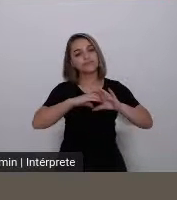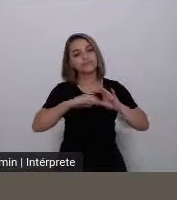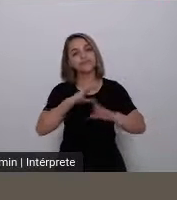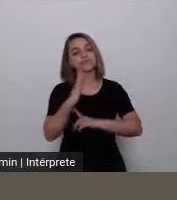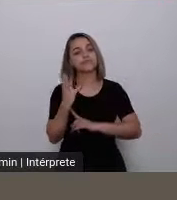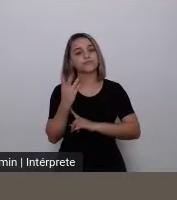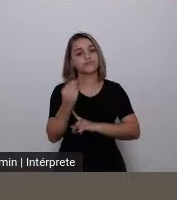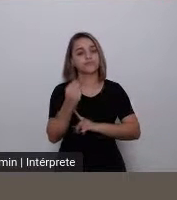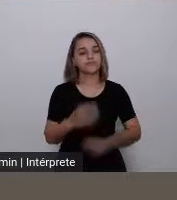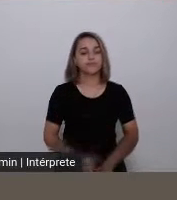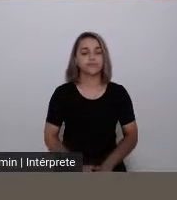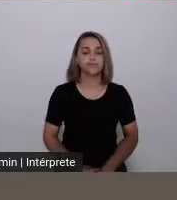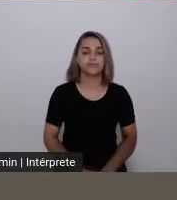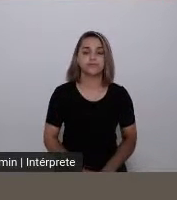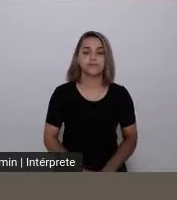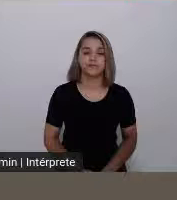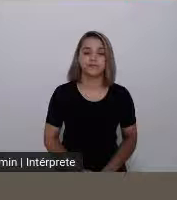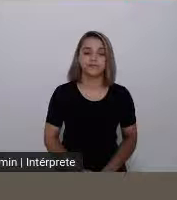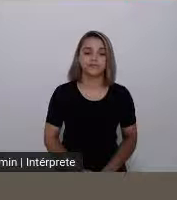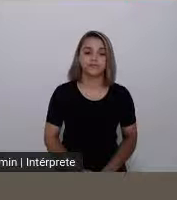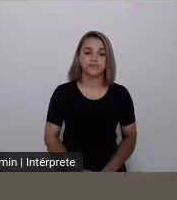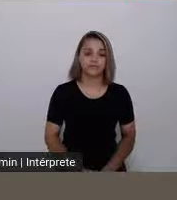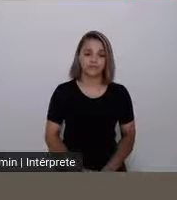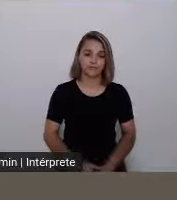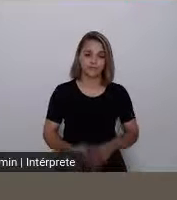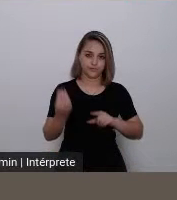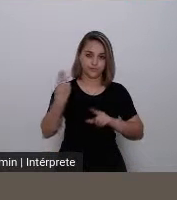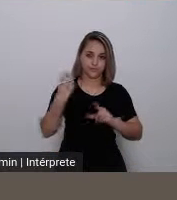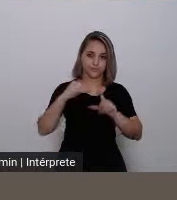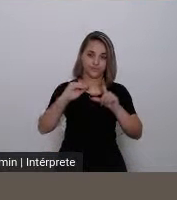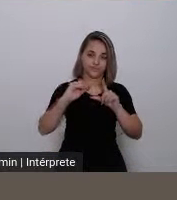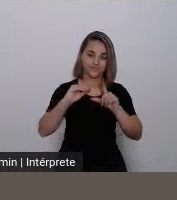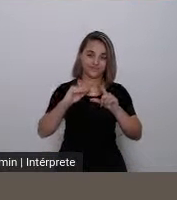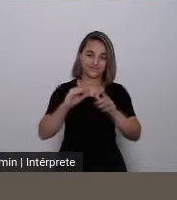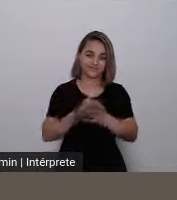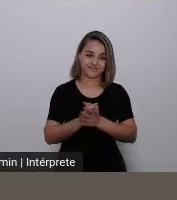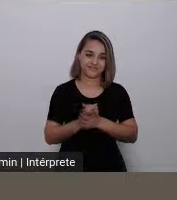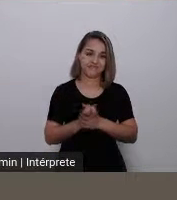Deixa eu botar a capinha para vocês aqui. Então, esse aqui